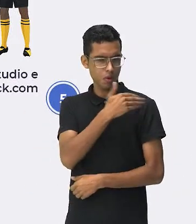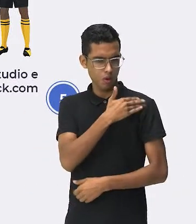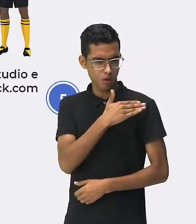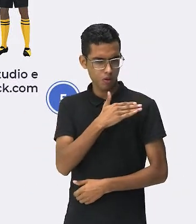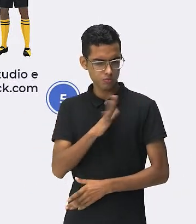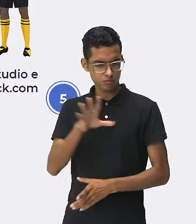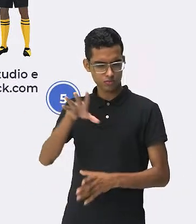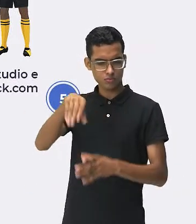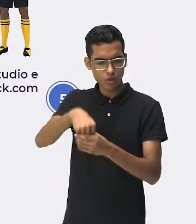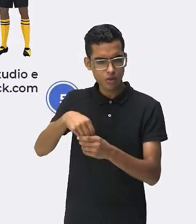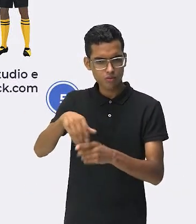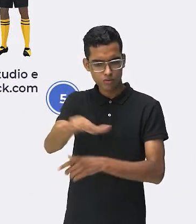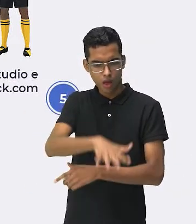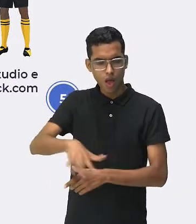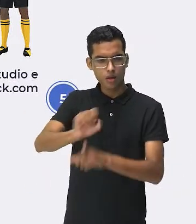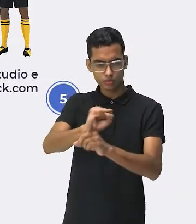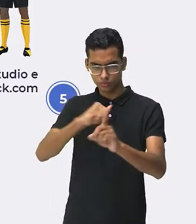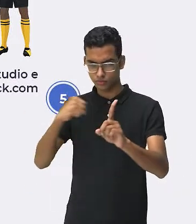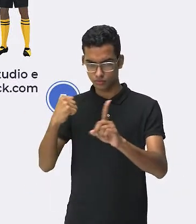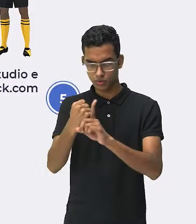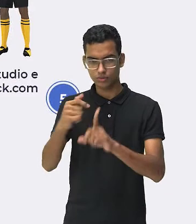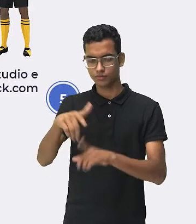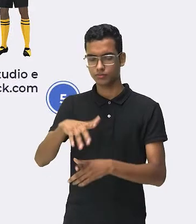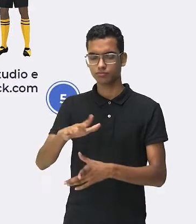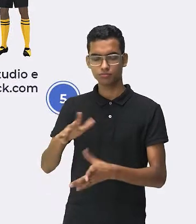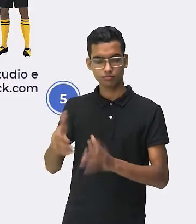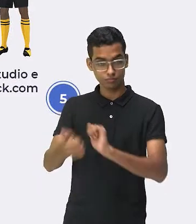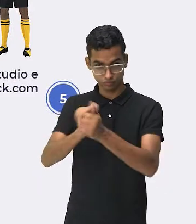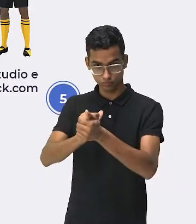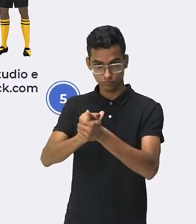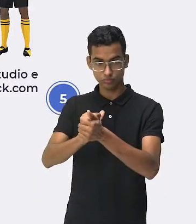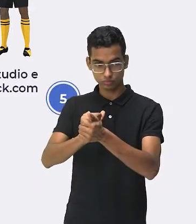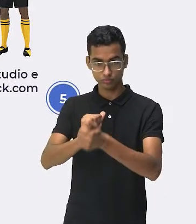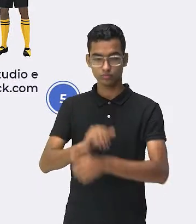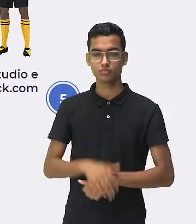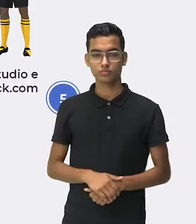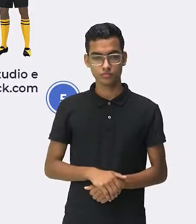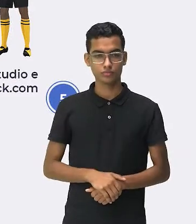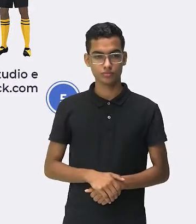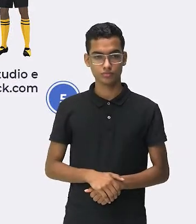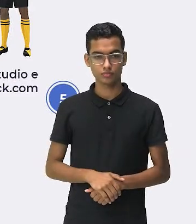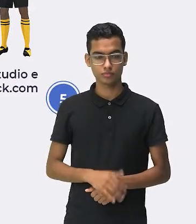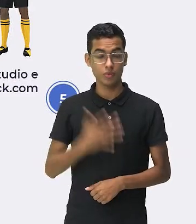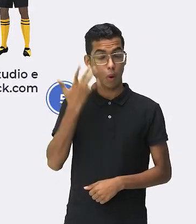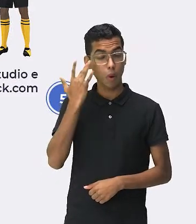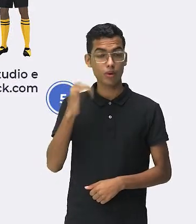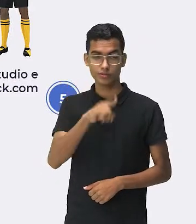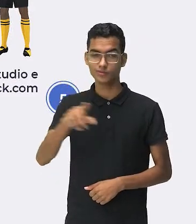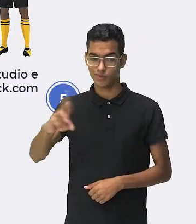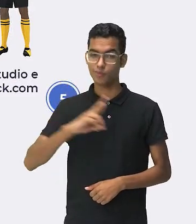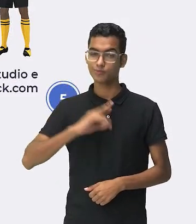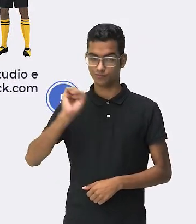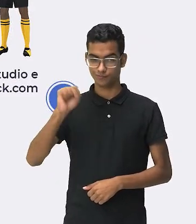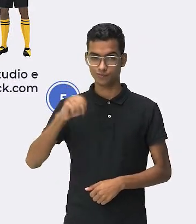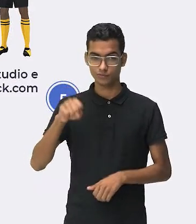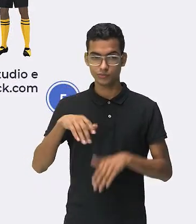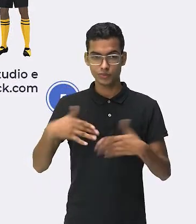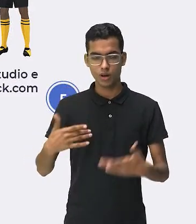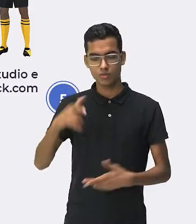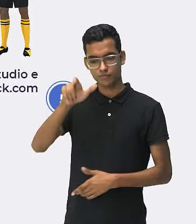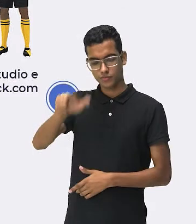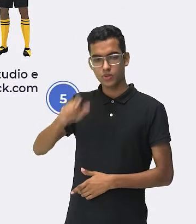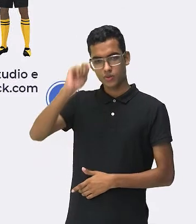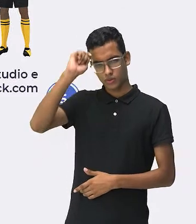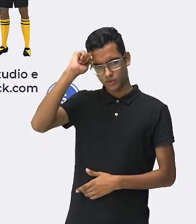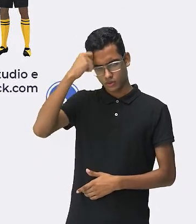ou não? Eu acho que vocês estão dizendo que sim, né? Embora o negro ele venha se destacando no